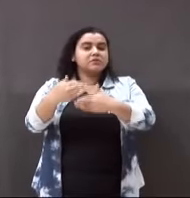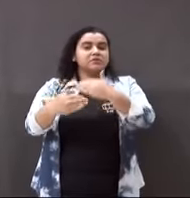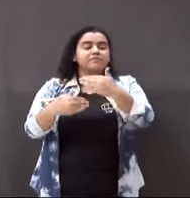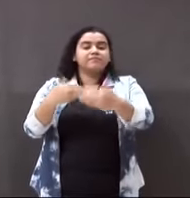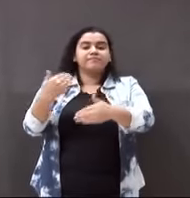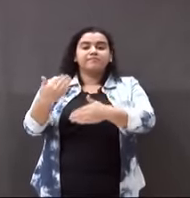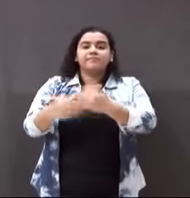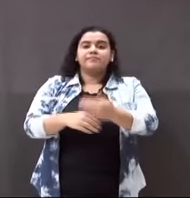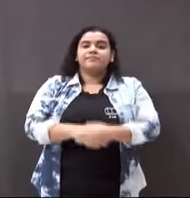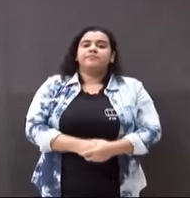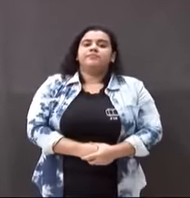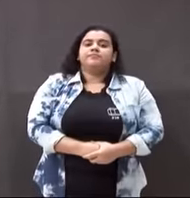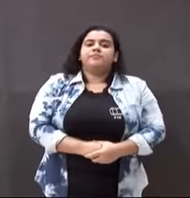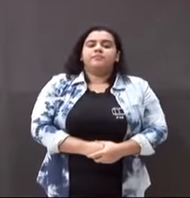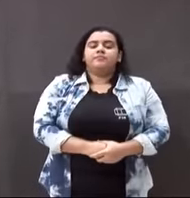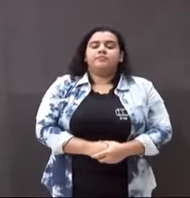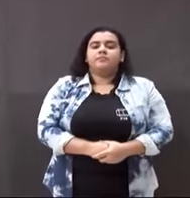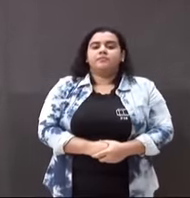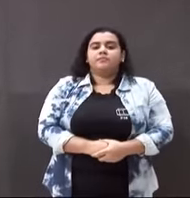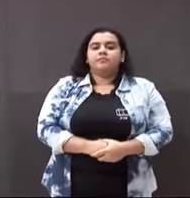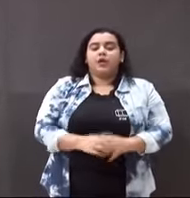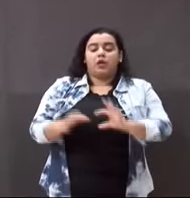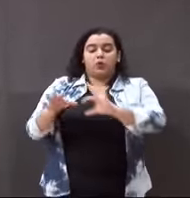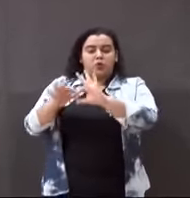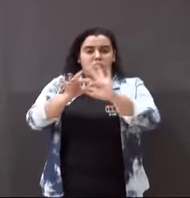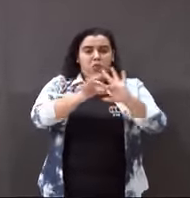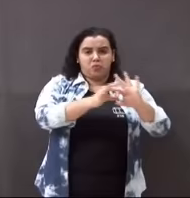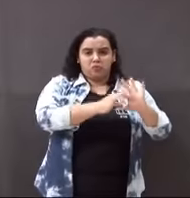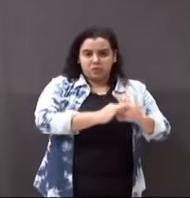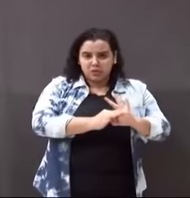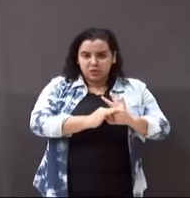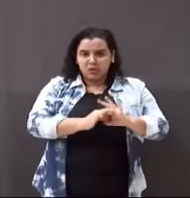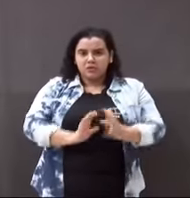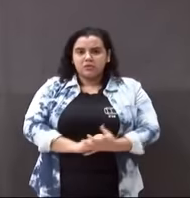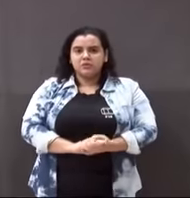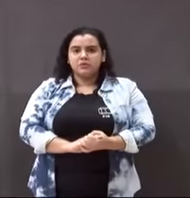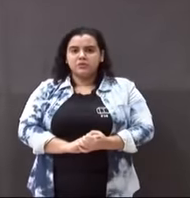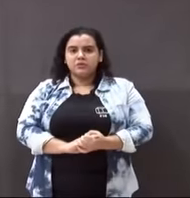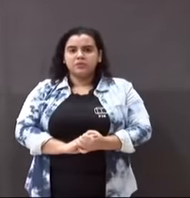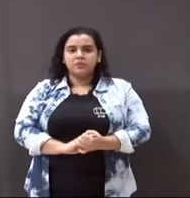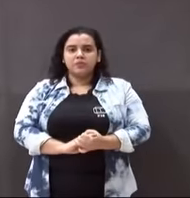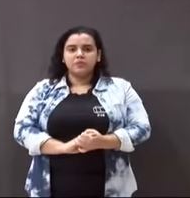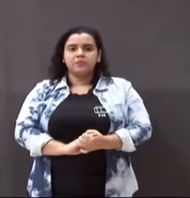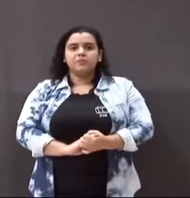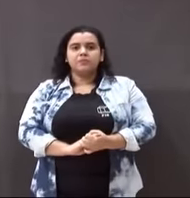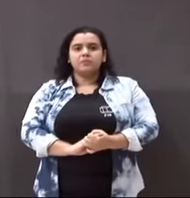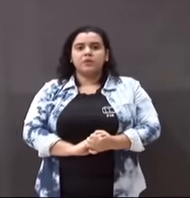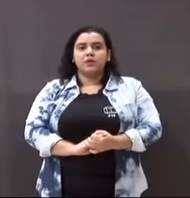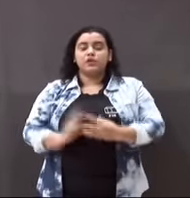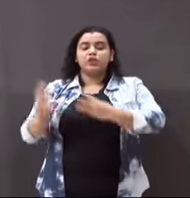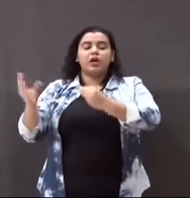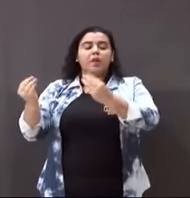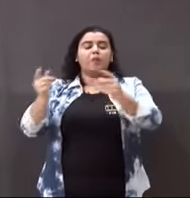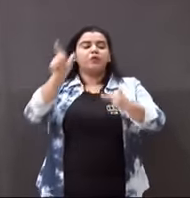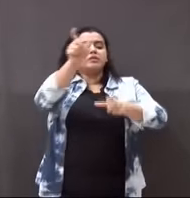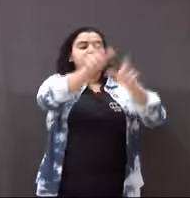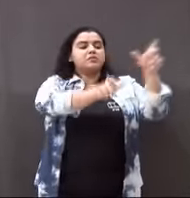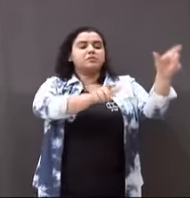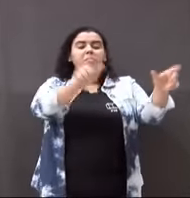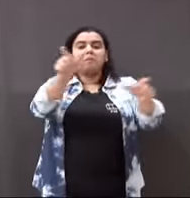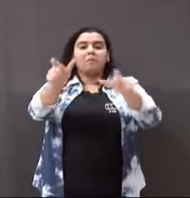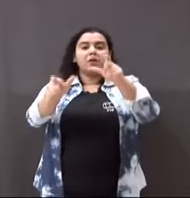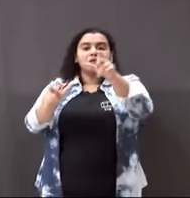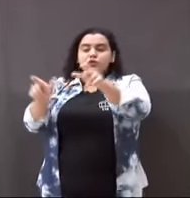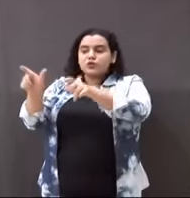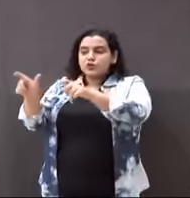E no contexto que eu estou pregando, na época, sabe por que que a multidão estava lá de manhã? Sabe por que que estava todo